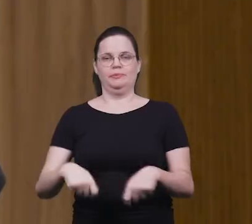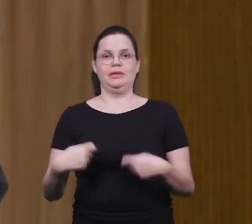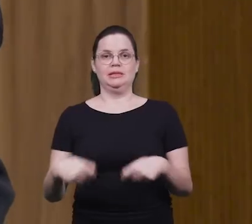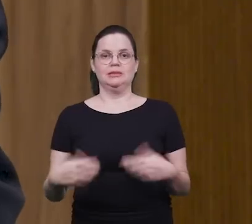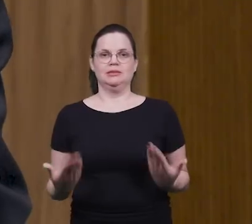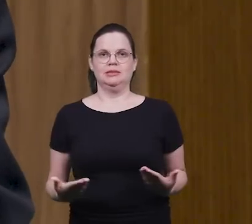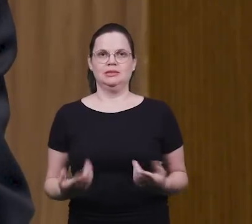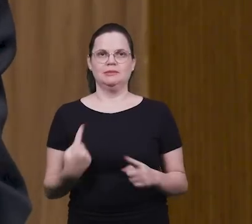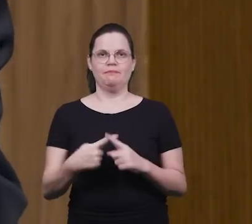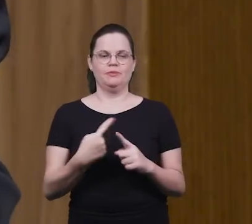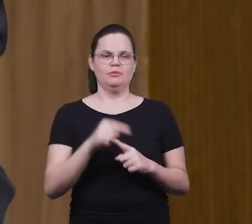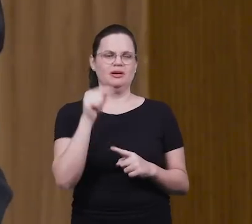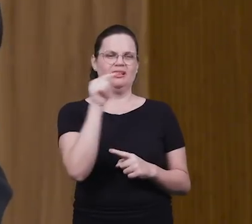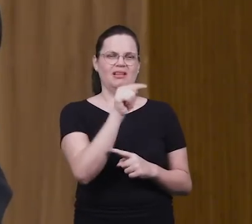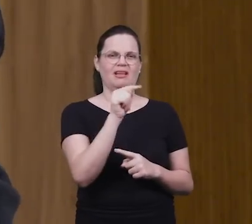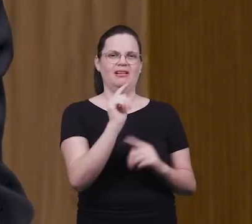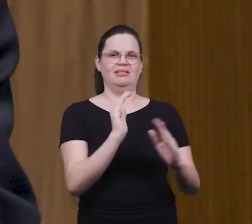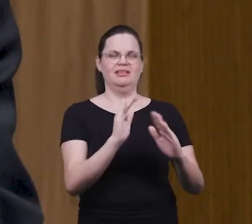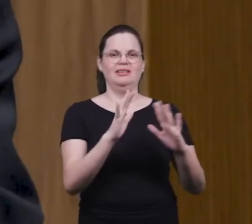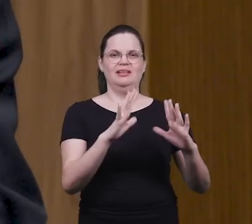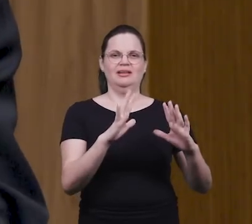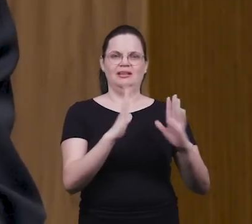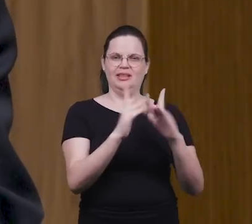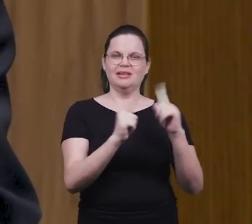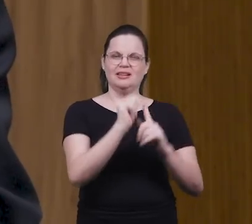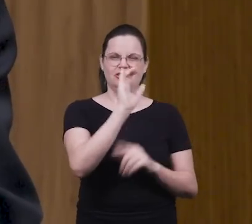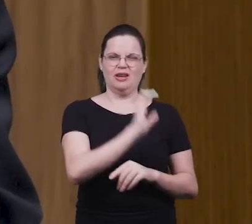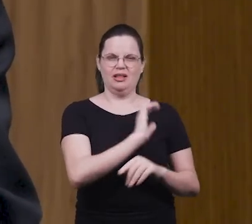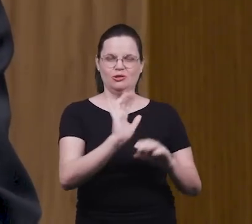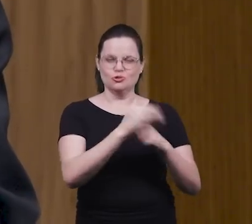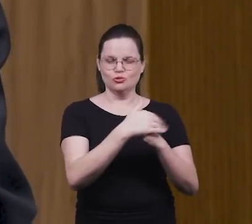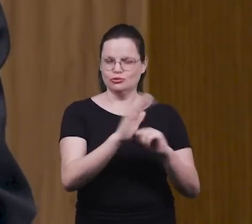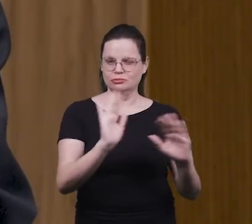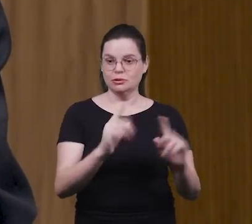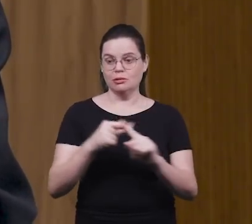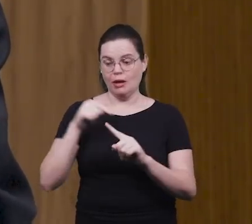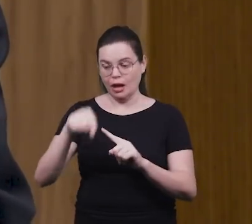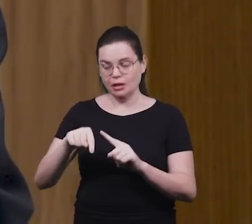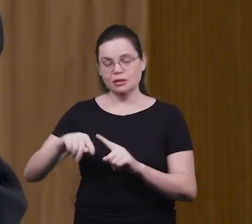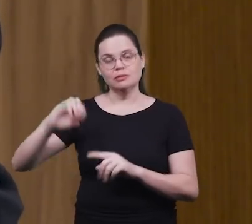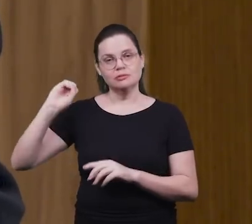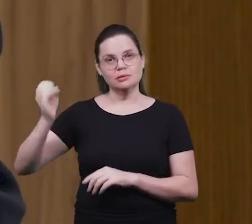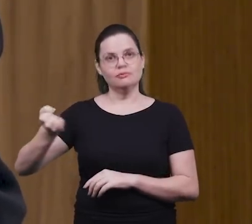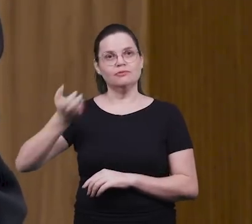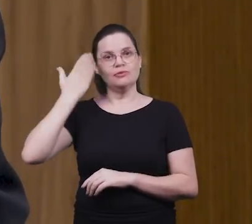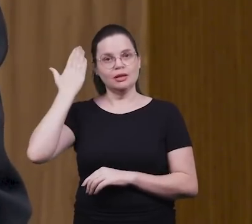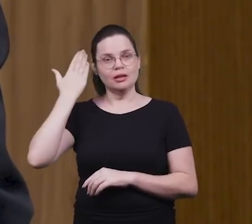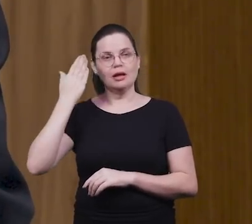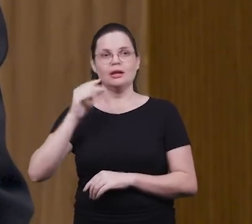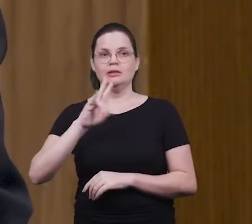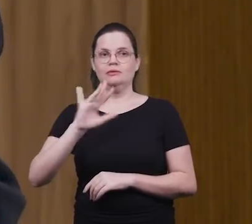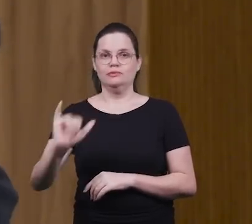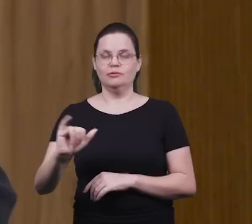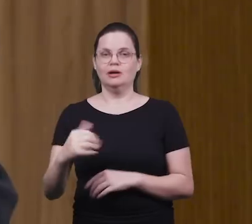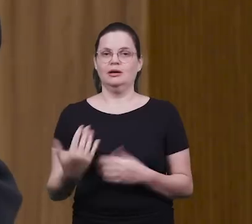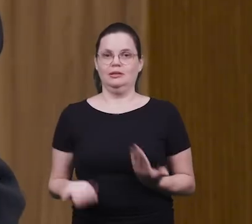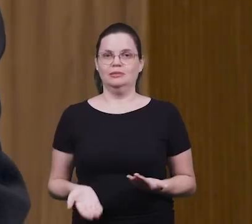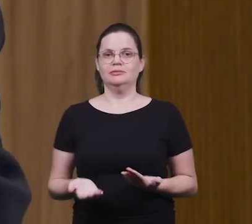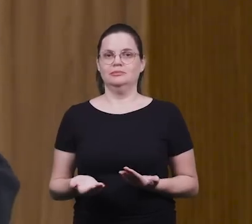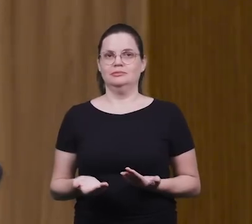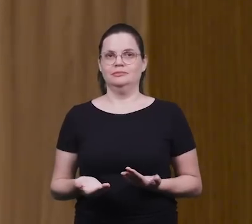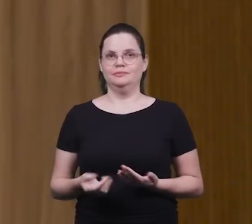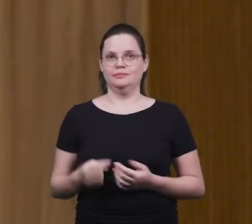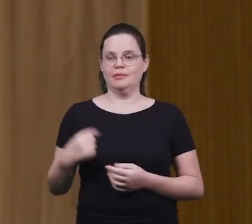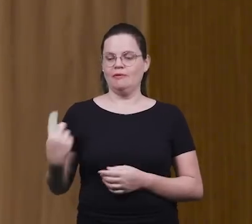monastérios da igreja, no meio de uma religião. Aqui ela vai ser redescoberta, e esse valor agora vai